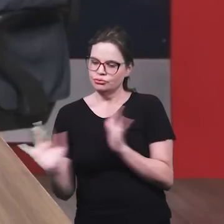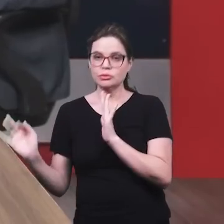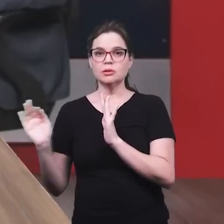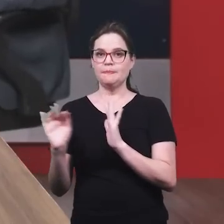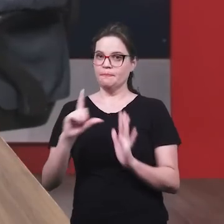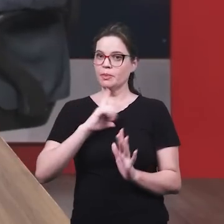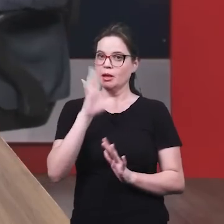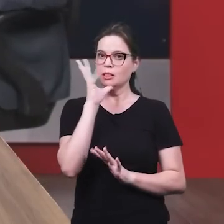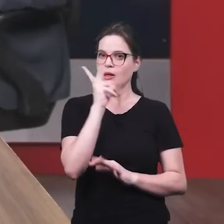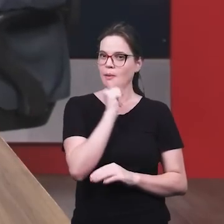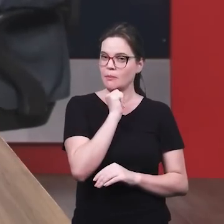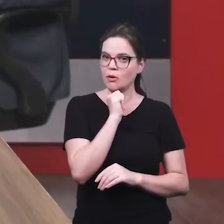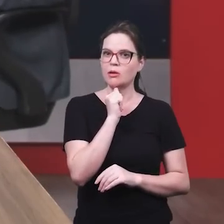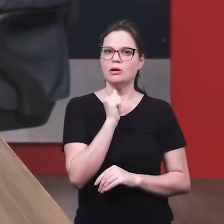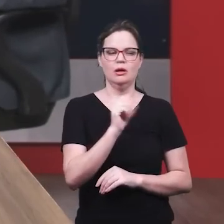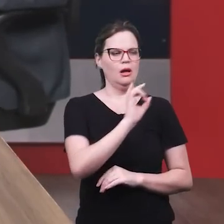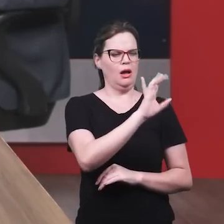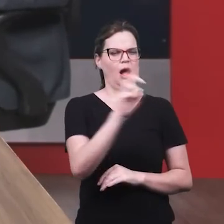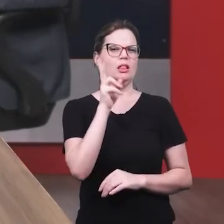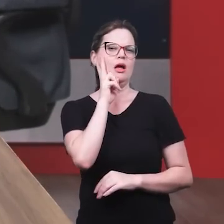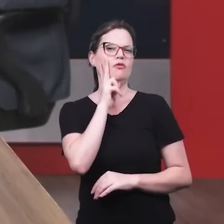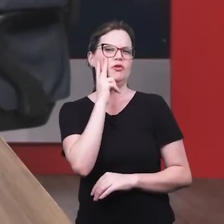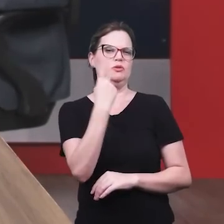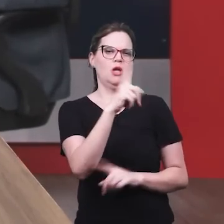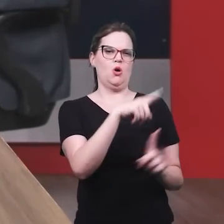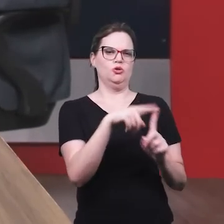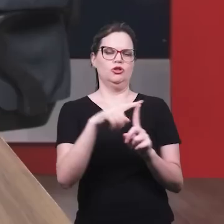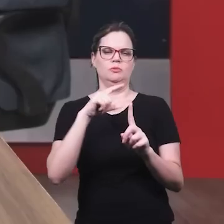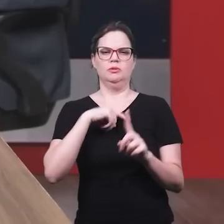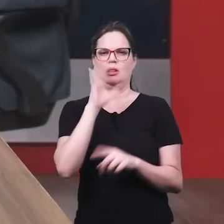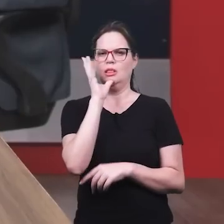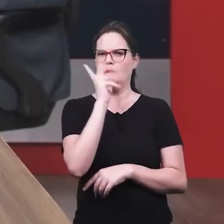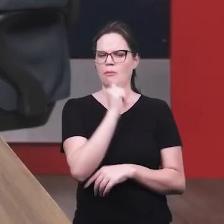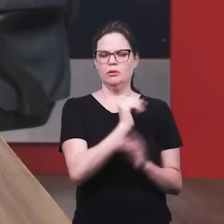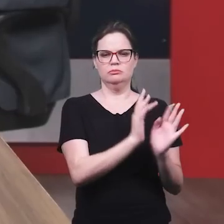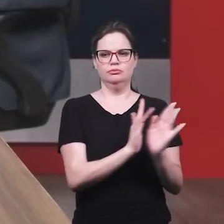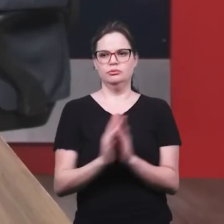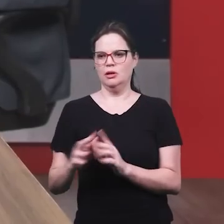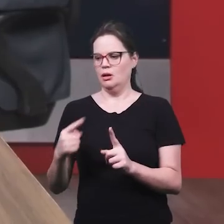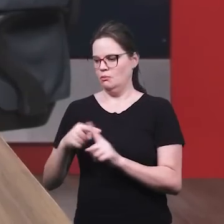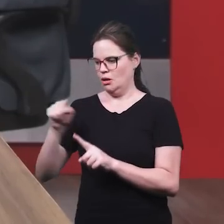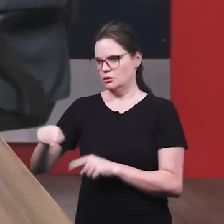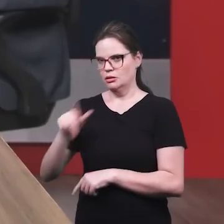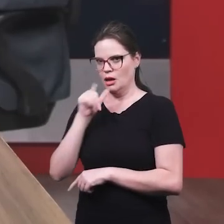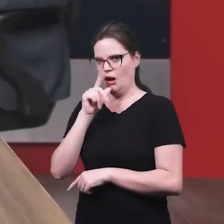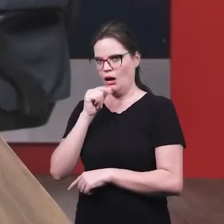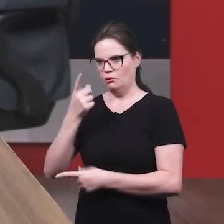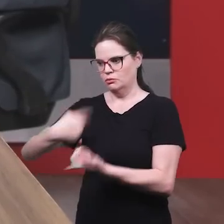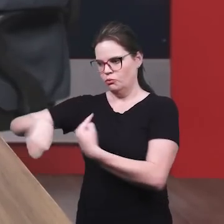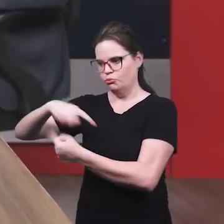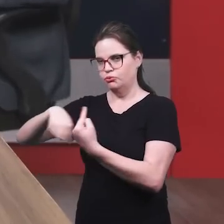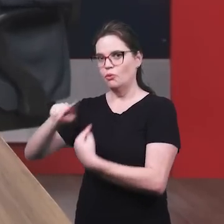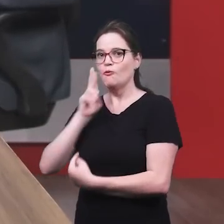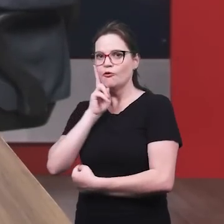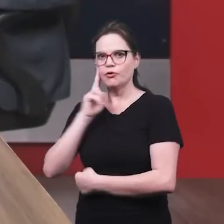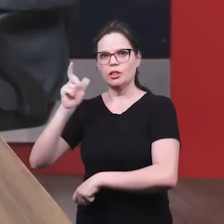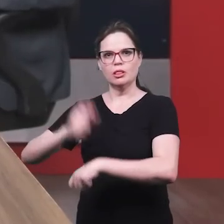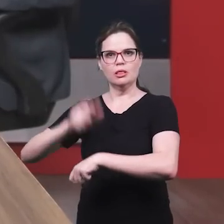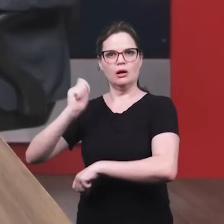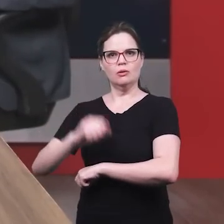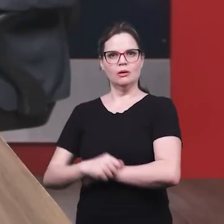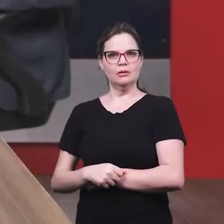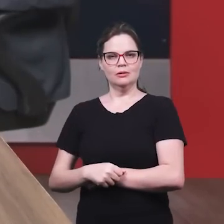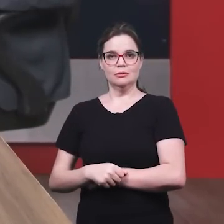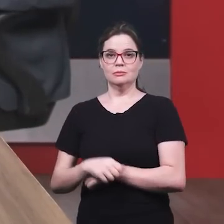né? Mas o processo é longo e é detalhista. E ali foi imediato. Instantâneo. Mostrando que Jesus ele não